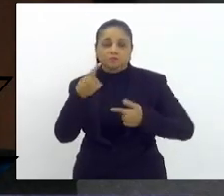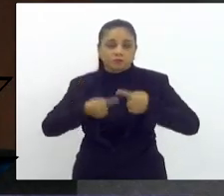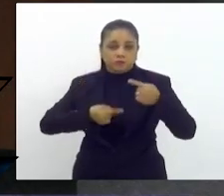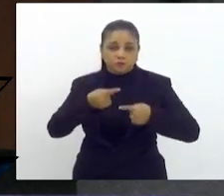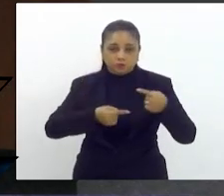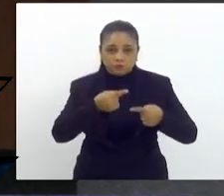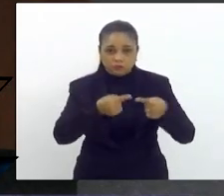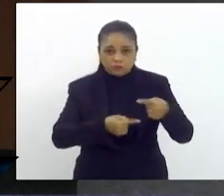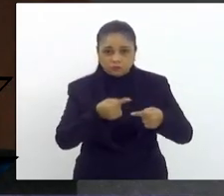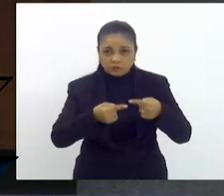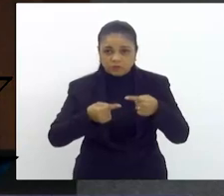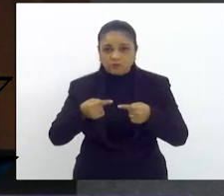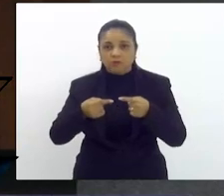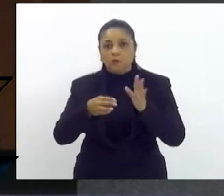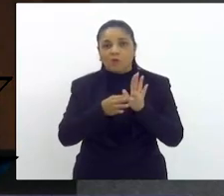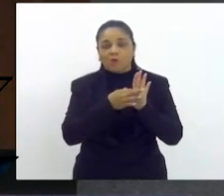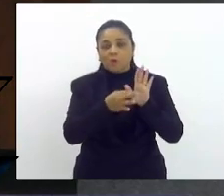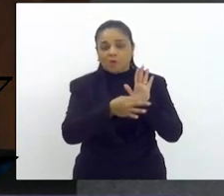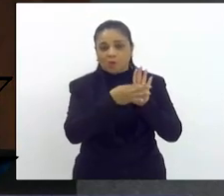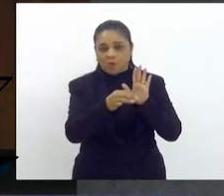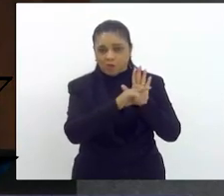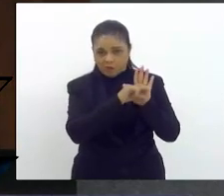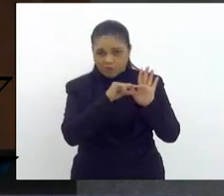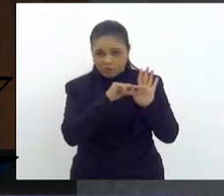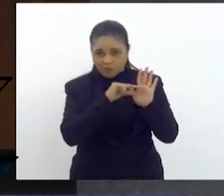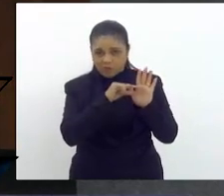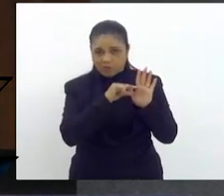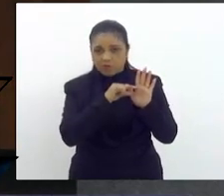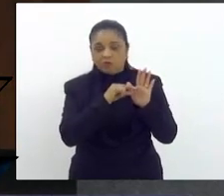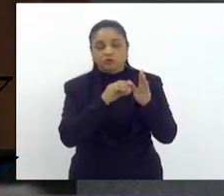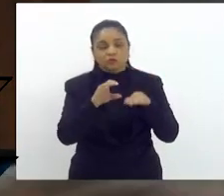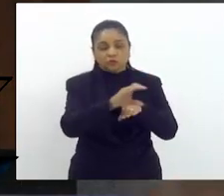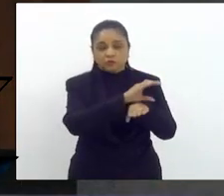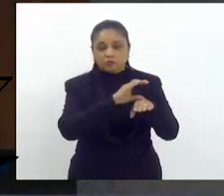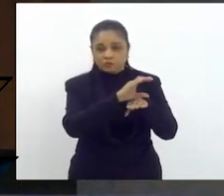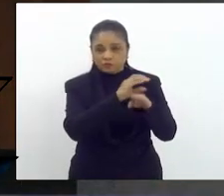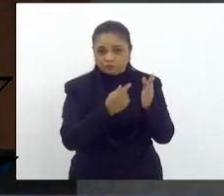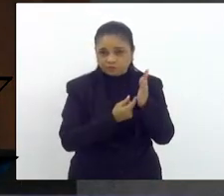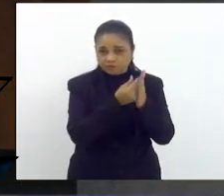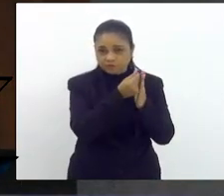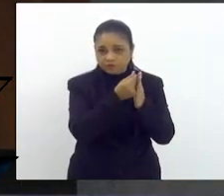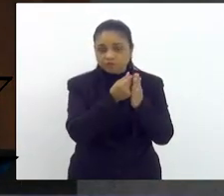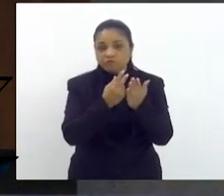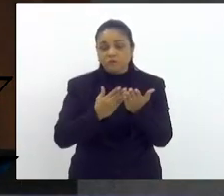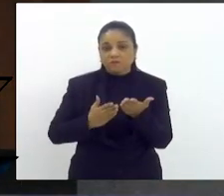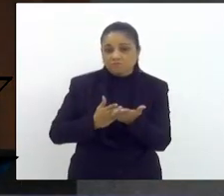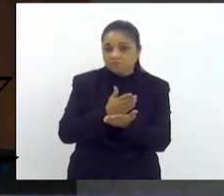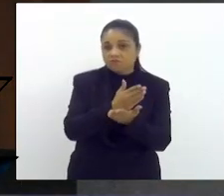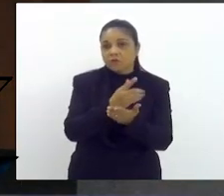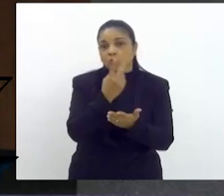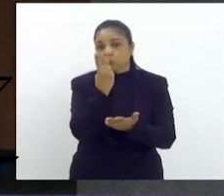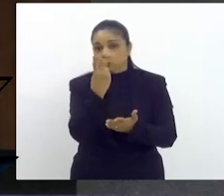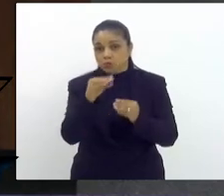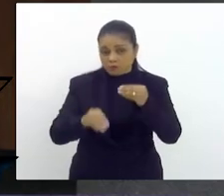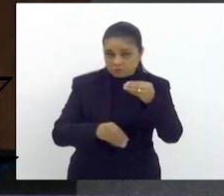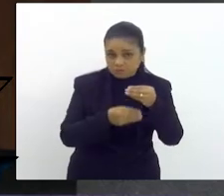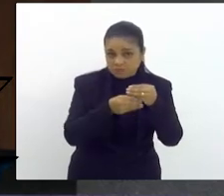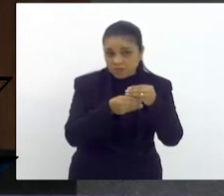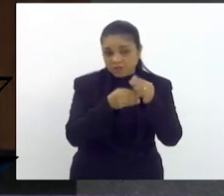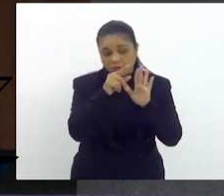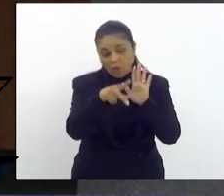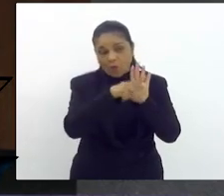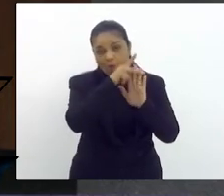porque comparecer da comissão de orçamento favorável com duas emendas o projeto